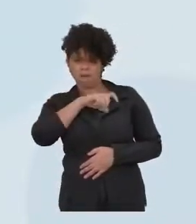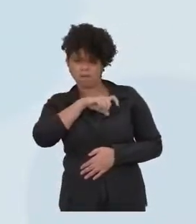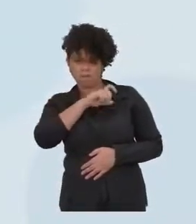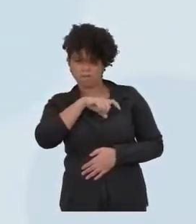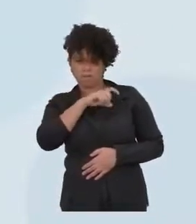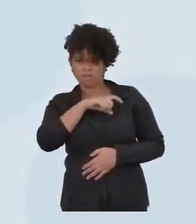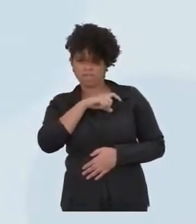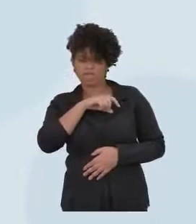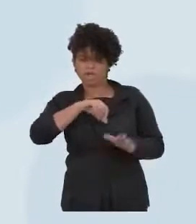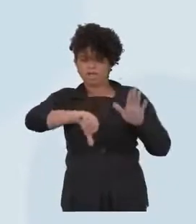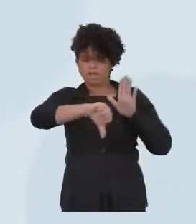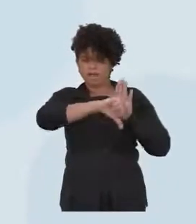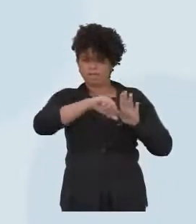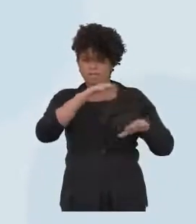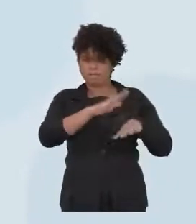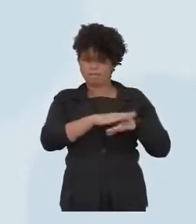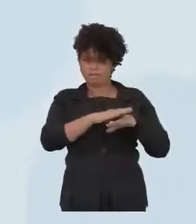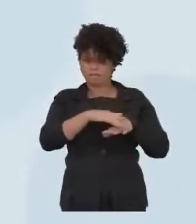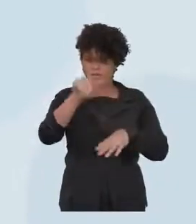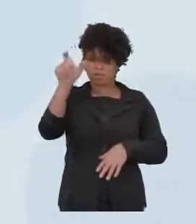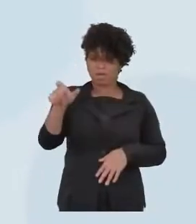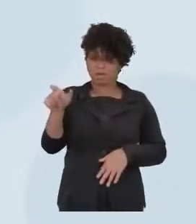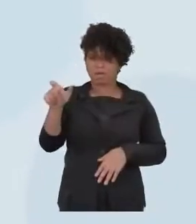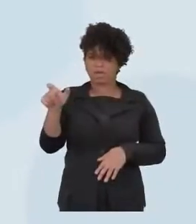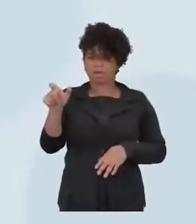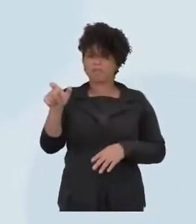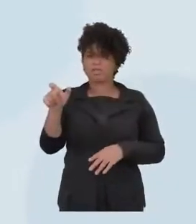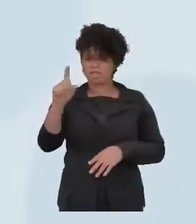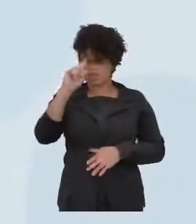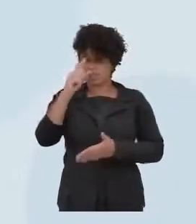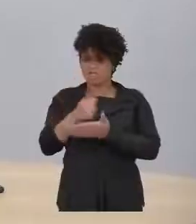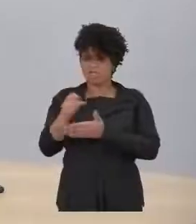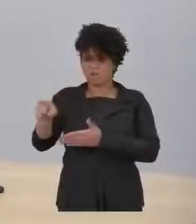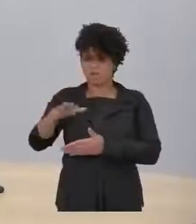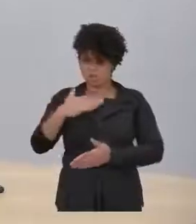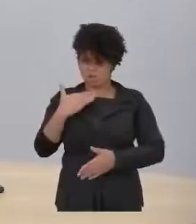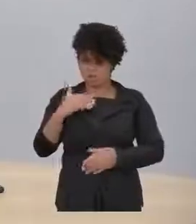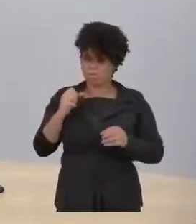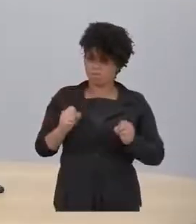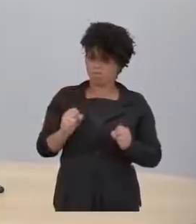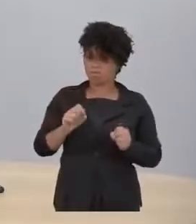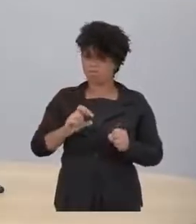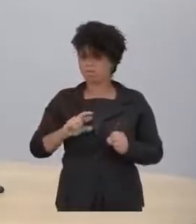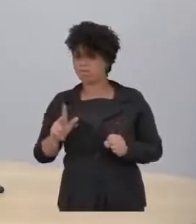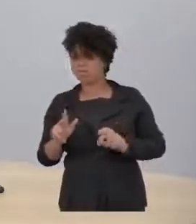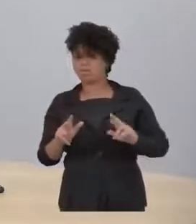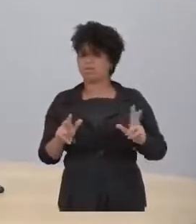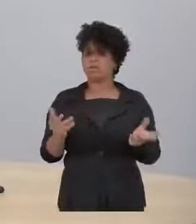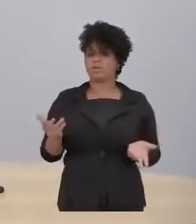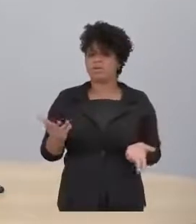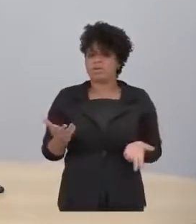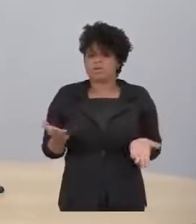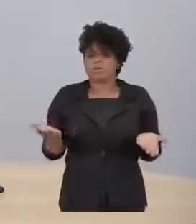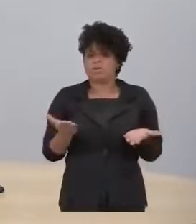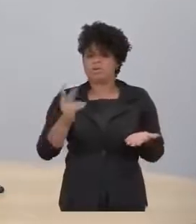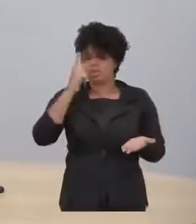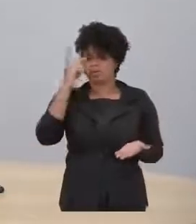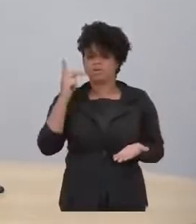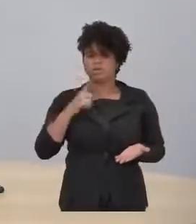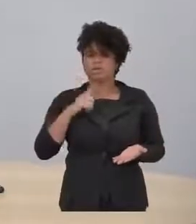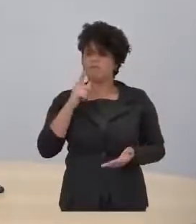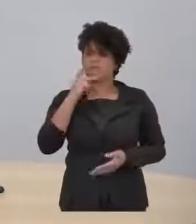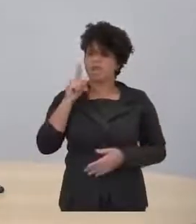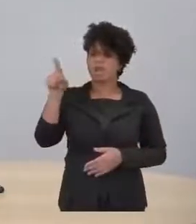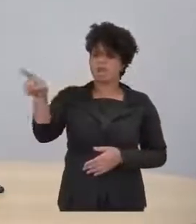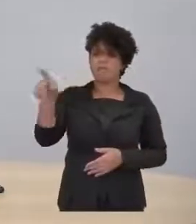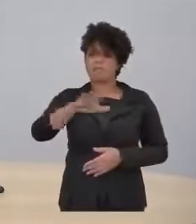complicado. Então, agora eu me lembrei de alguns comentários que a gente vê na internet e já, às vezes, tem ali a sentença. Fulano